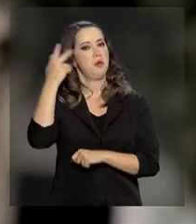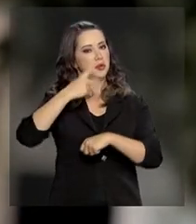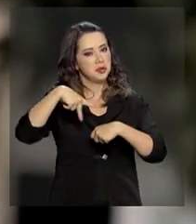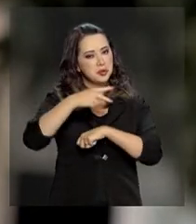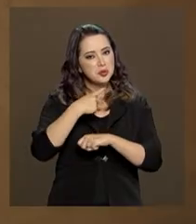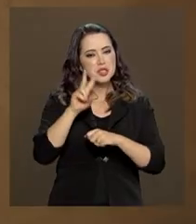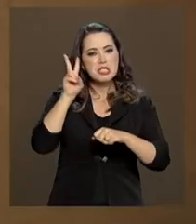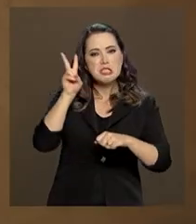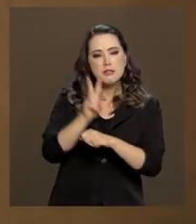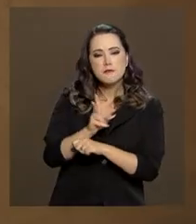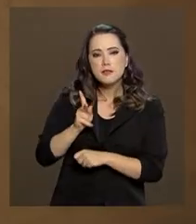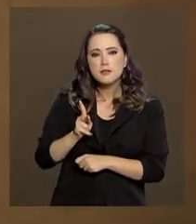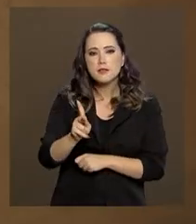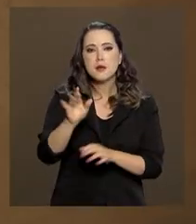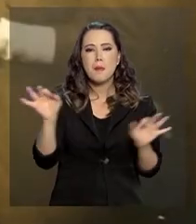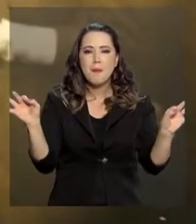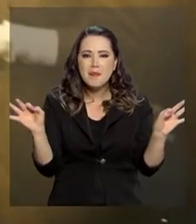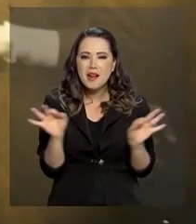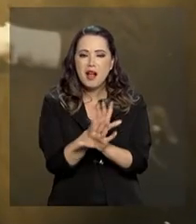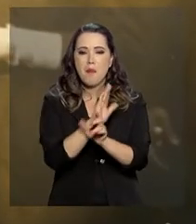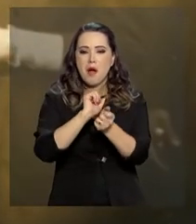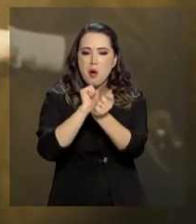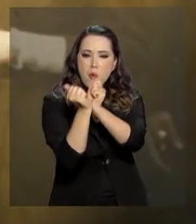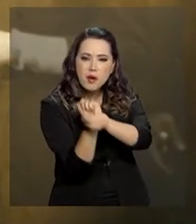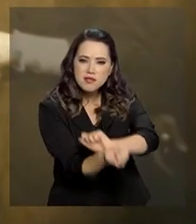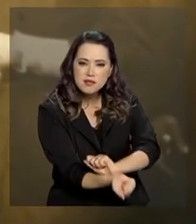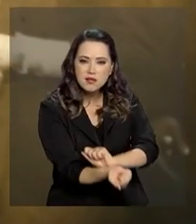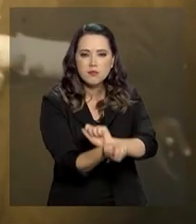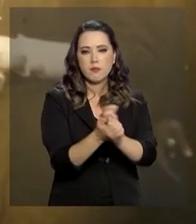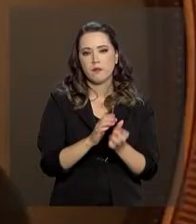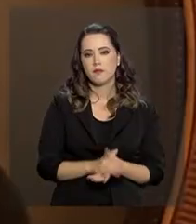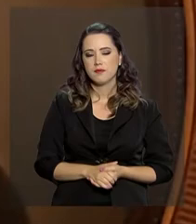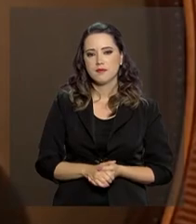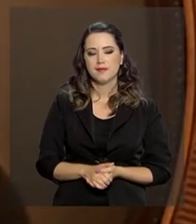defesa intransigente da abolição da escravatura